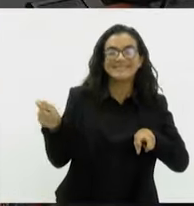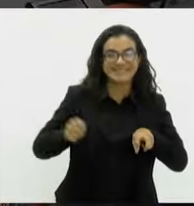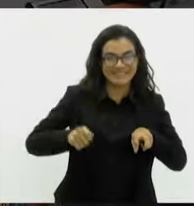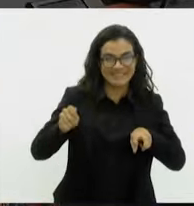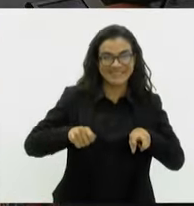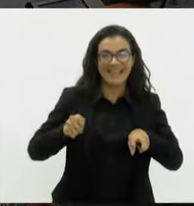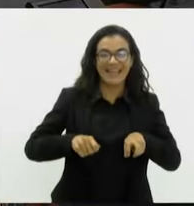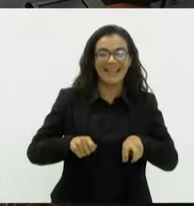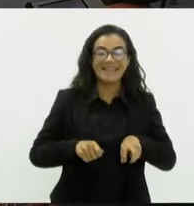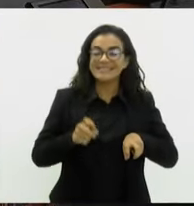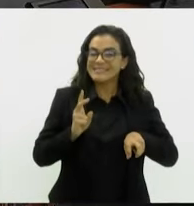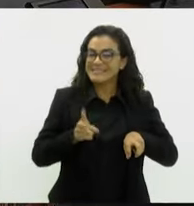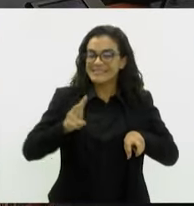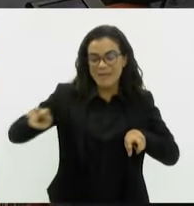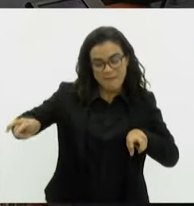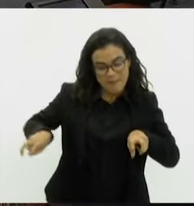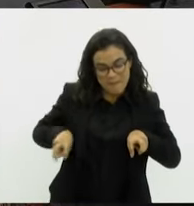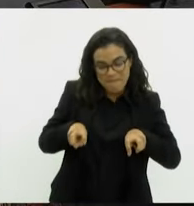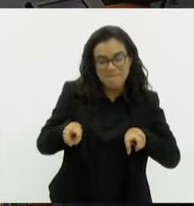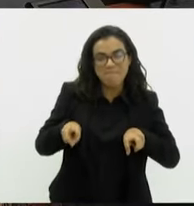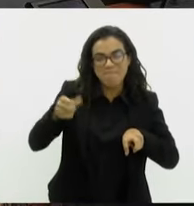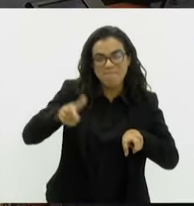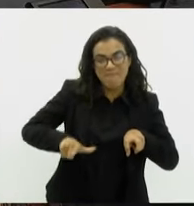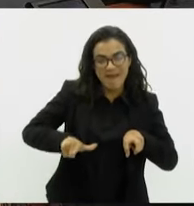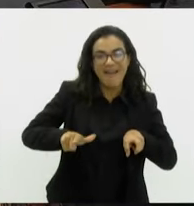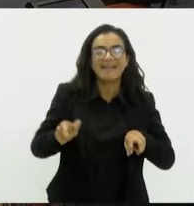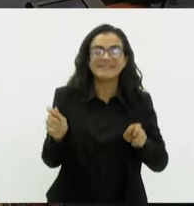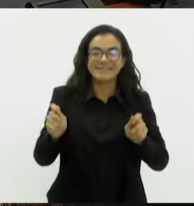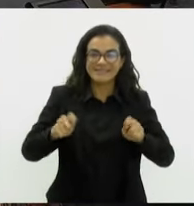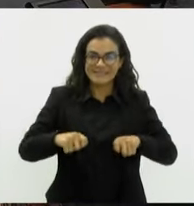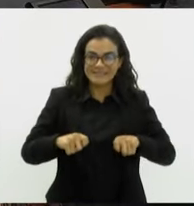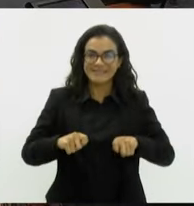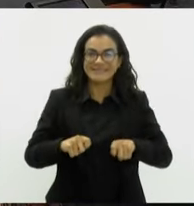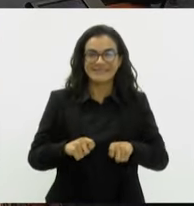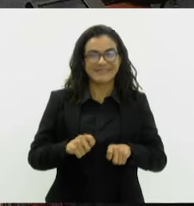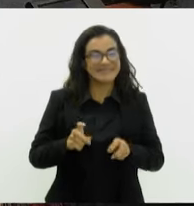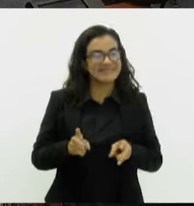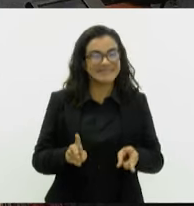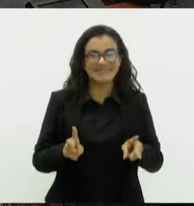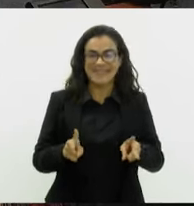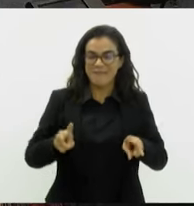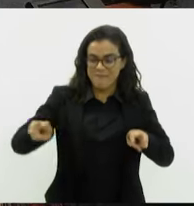uma sempre vai caber mais uma nós sempre estaremos